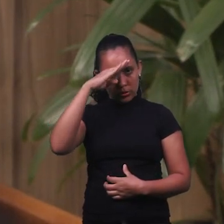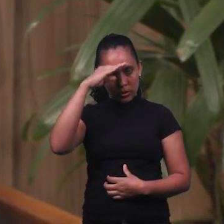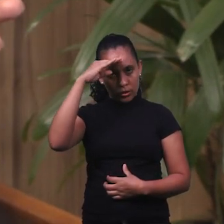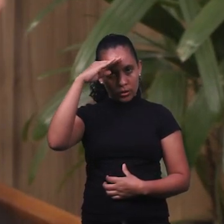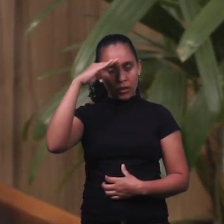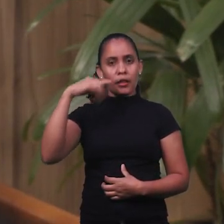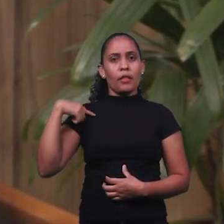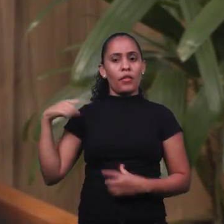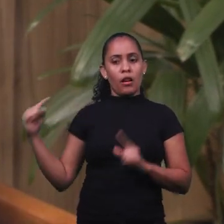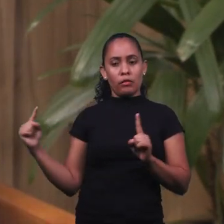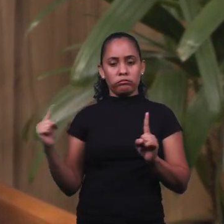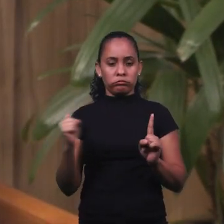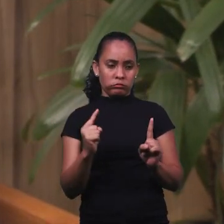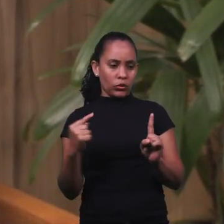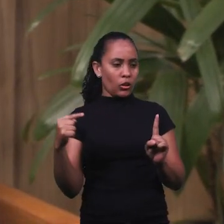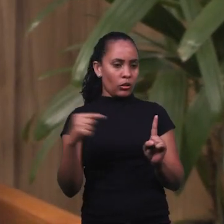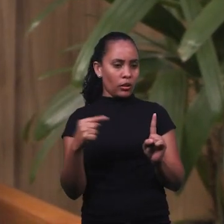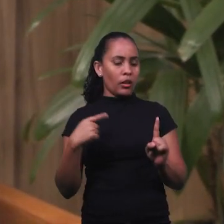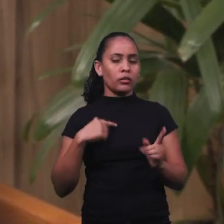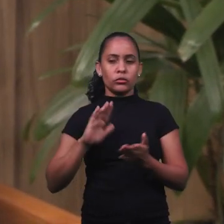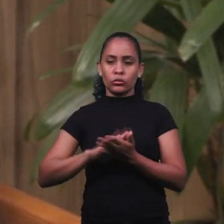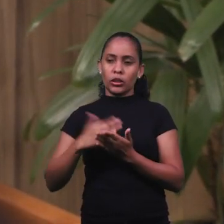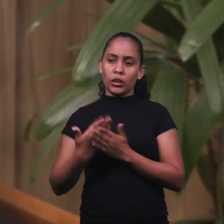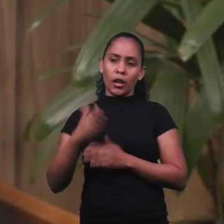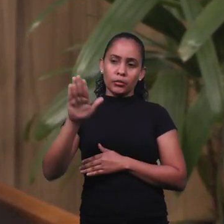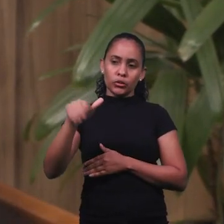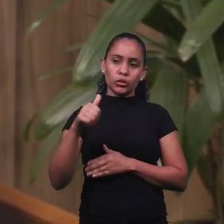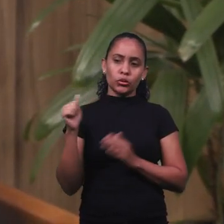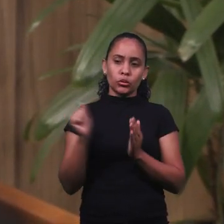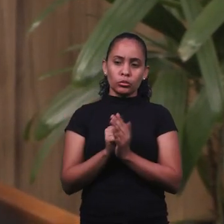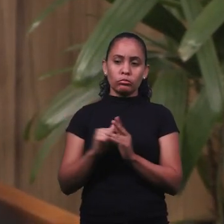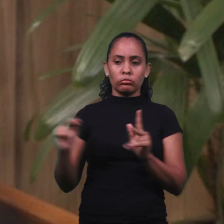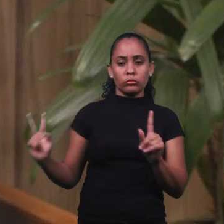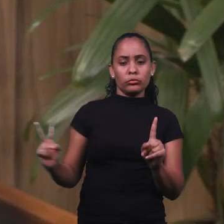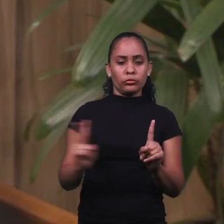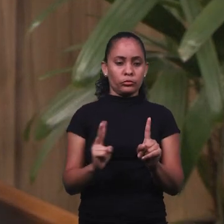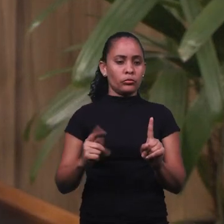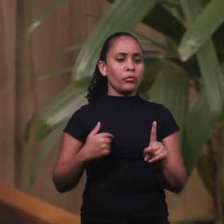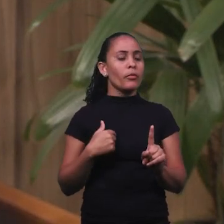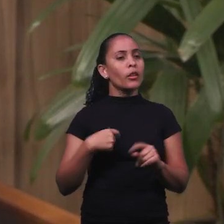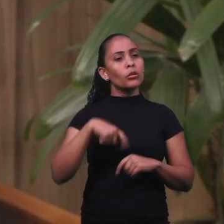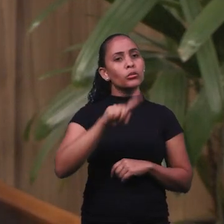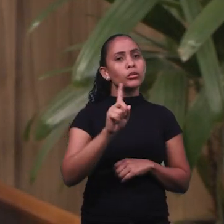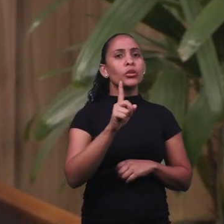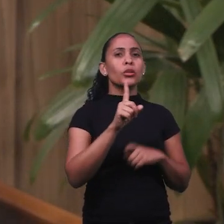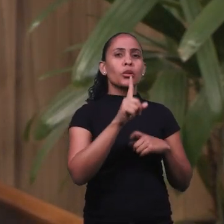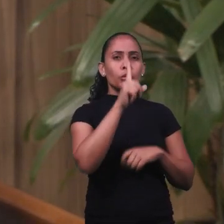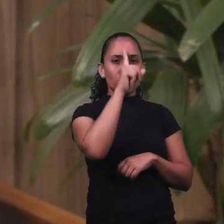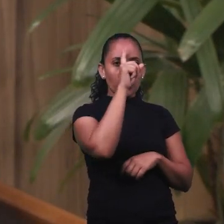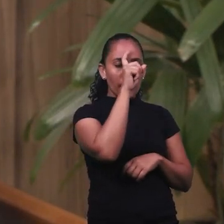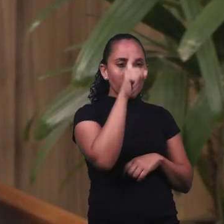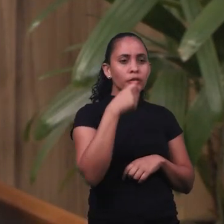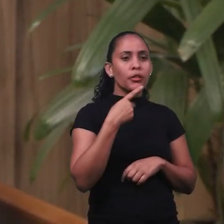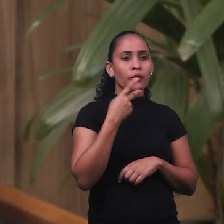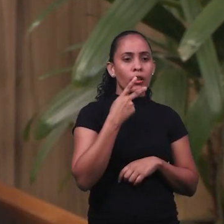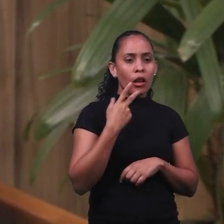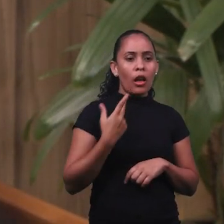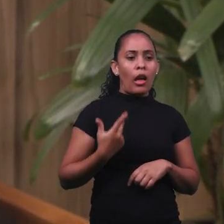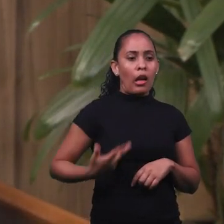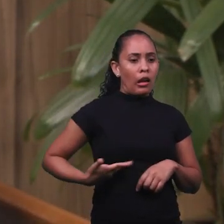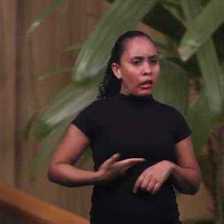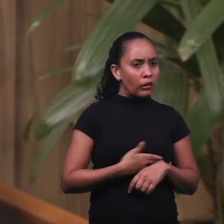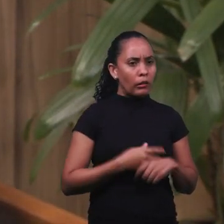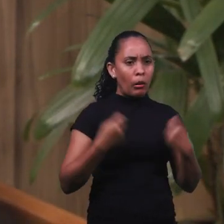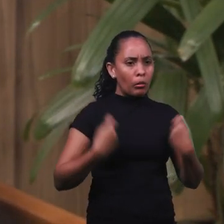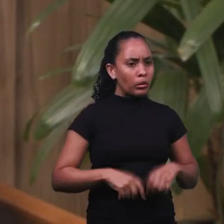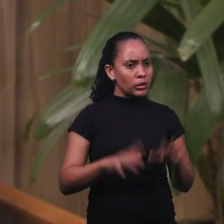orar por ela, ajudado ali por uma irmã intérprete, e a irmã no outro dia foi lá e o médico disse, olha, né, a sua enfermidade, a intervenção que